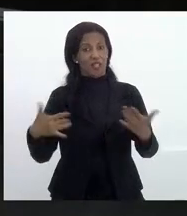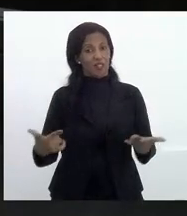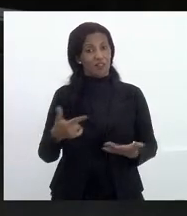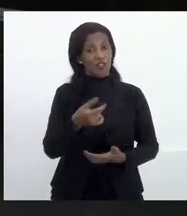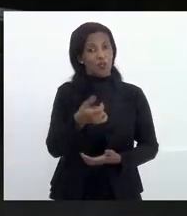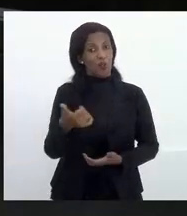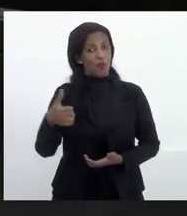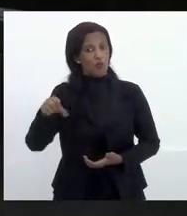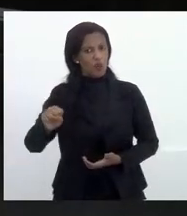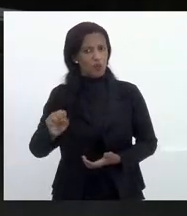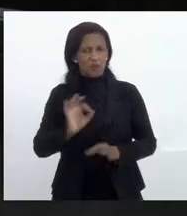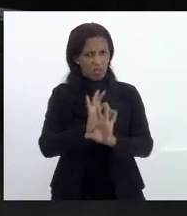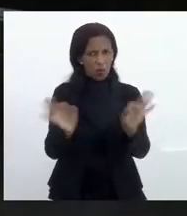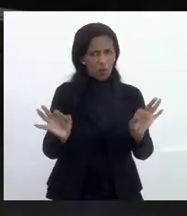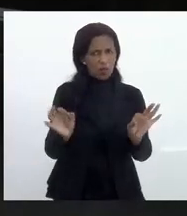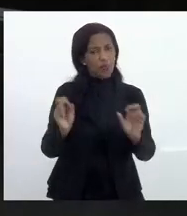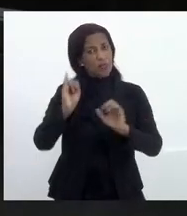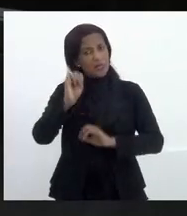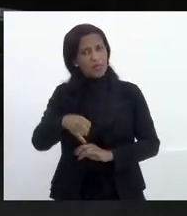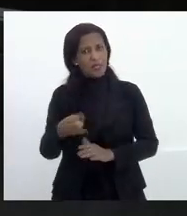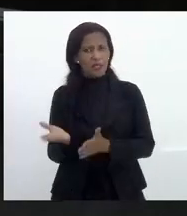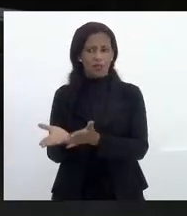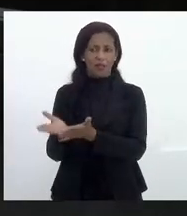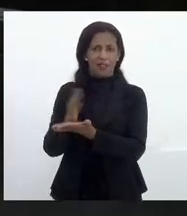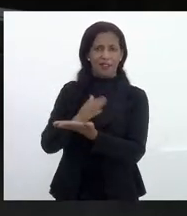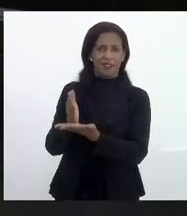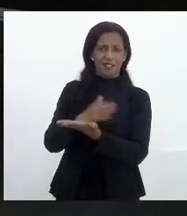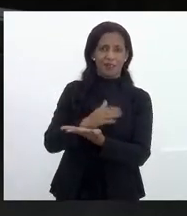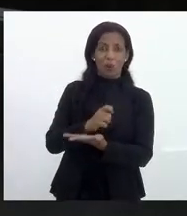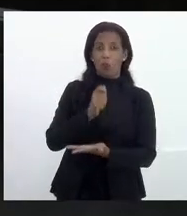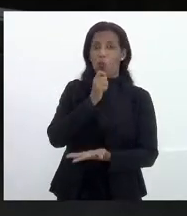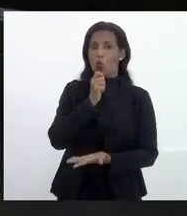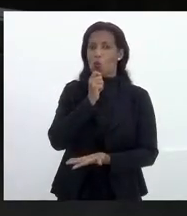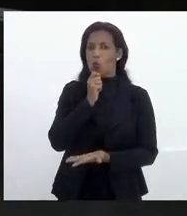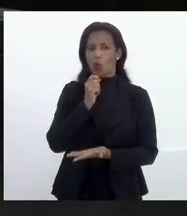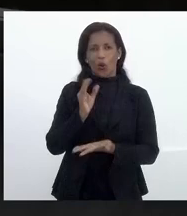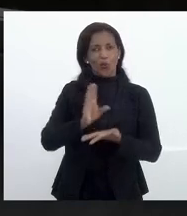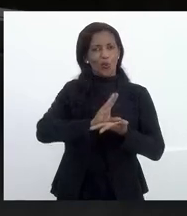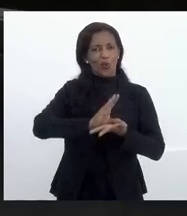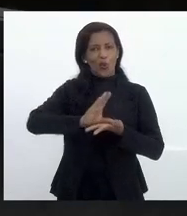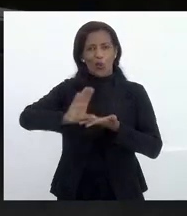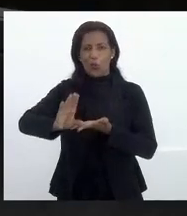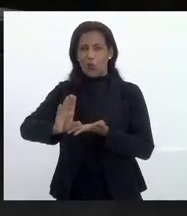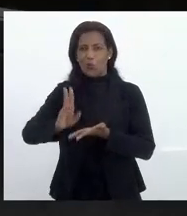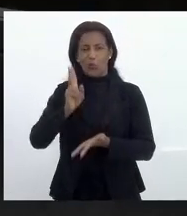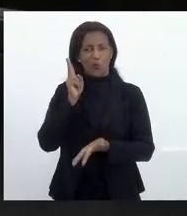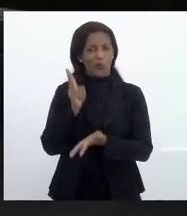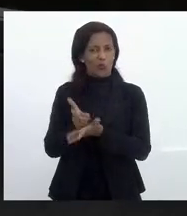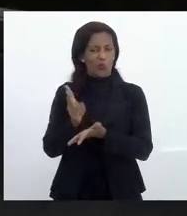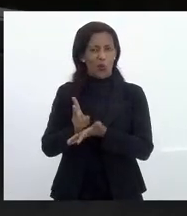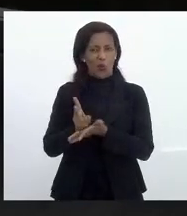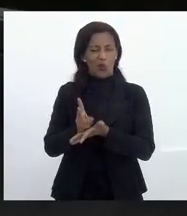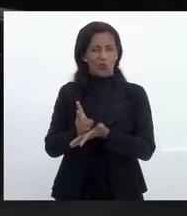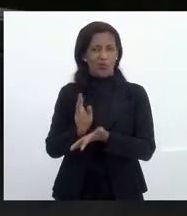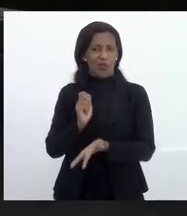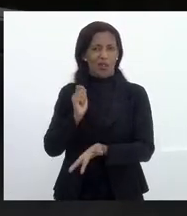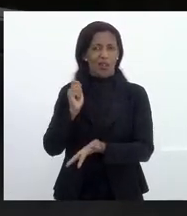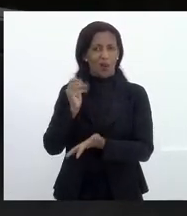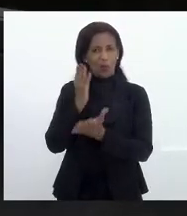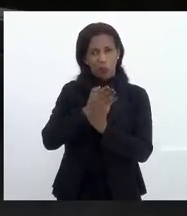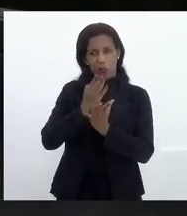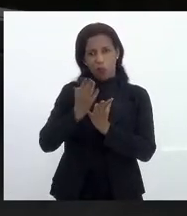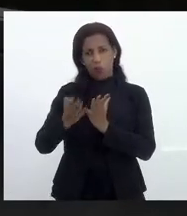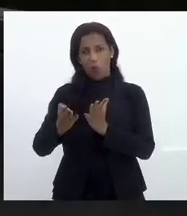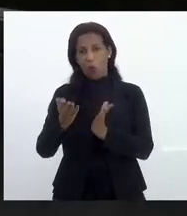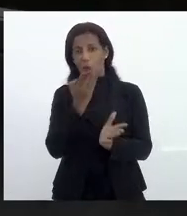para nós Seria ótimo seria ótimo ele só tão antecipando mas nós não temos recursos para manter o fluxo de caixa com